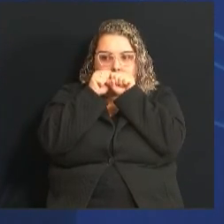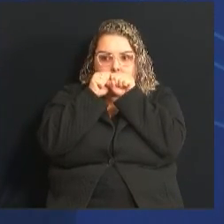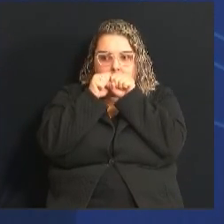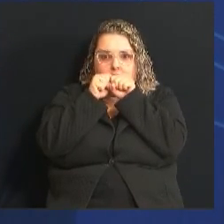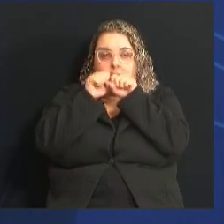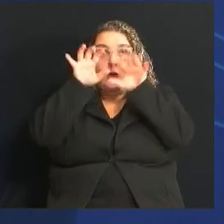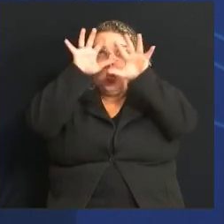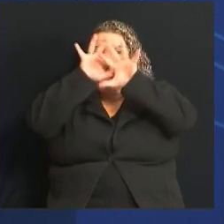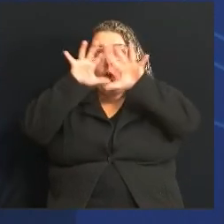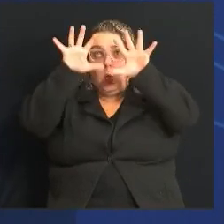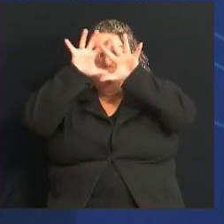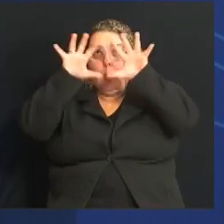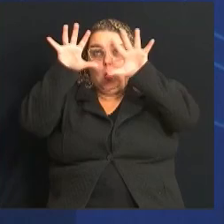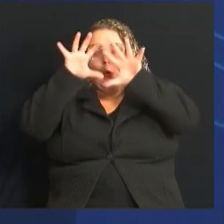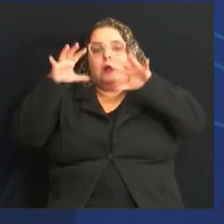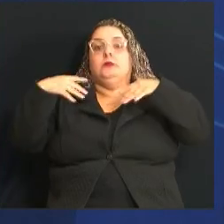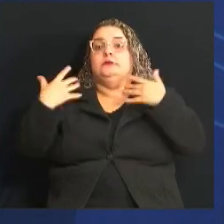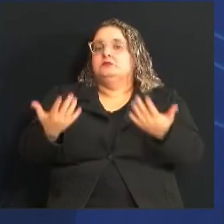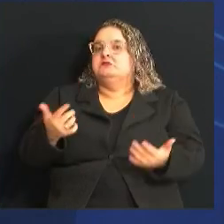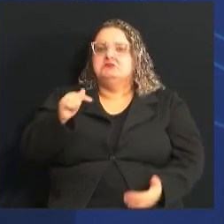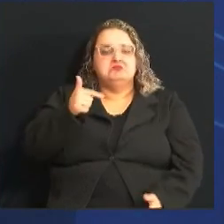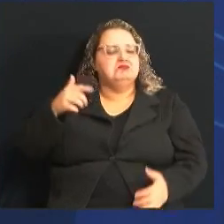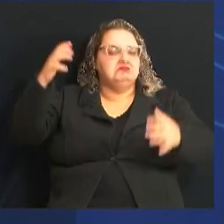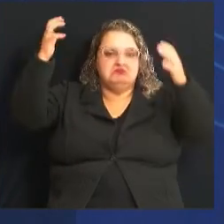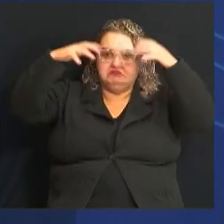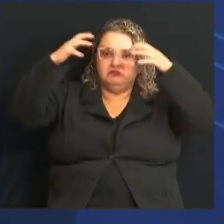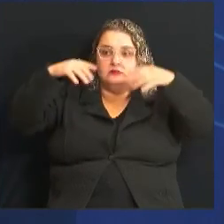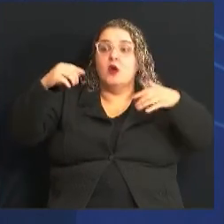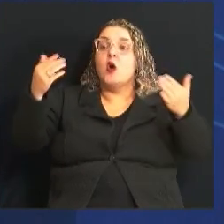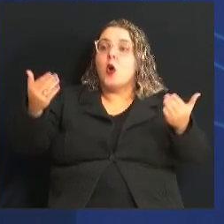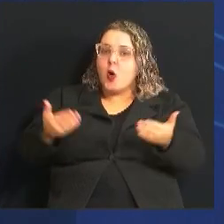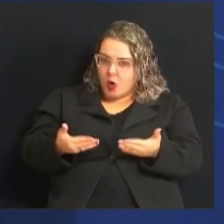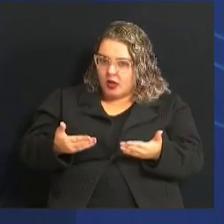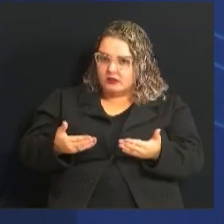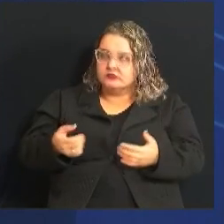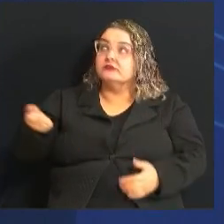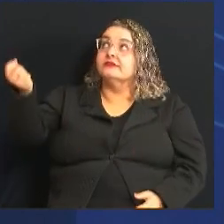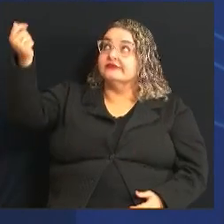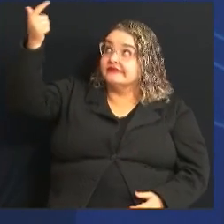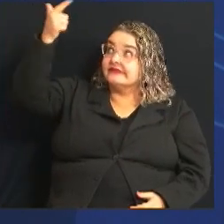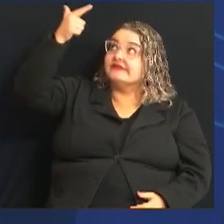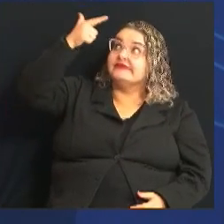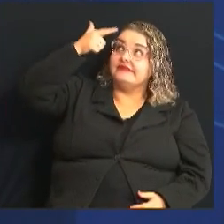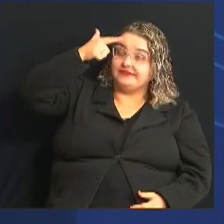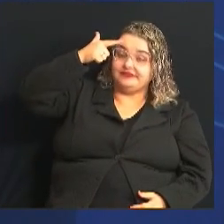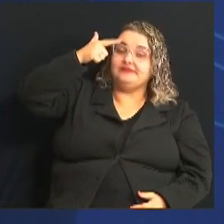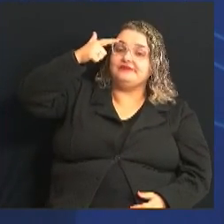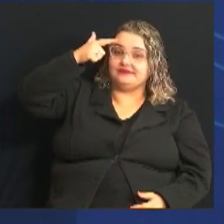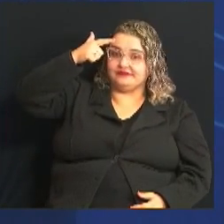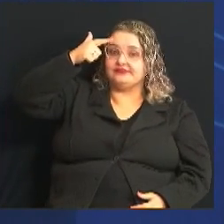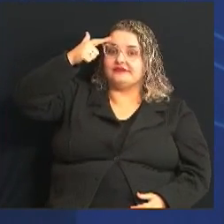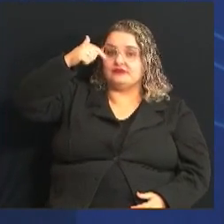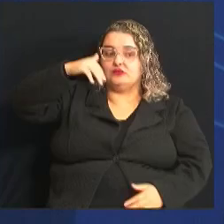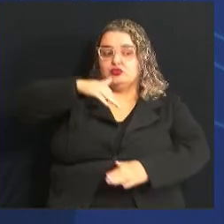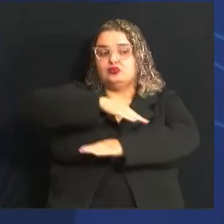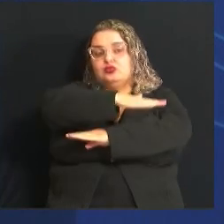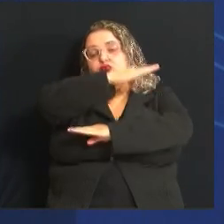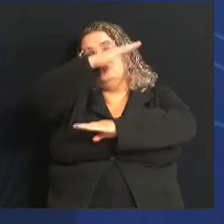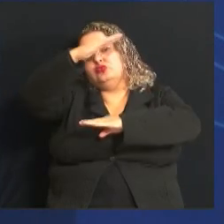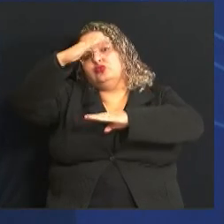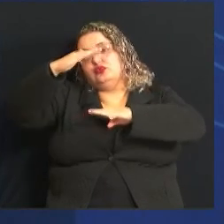nuvens, mas sem chuva. A partir de hoje, o sol volta a aparecer durante todo o dia,